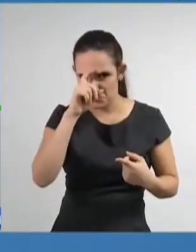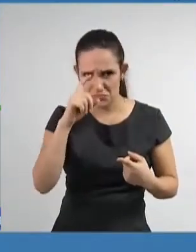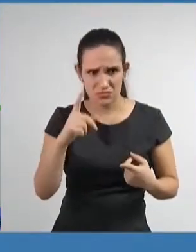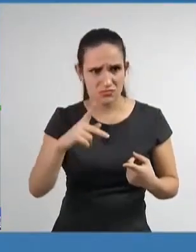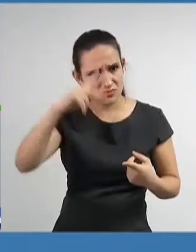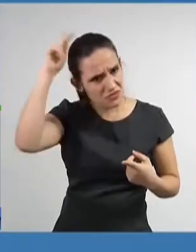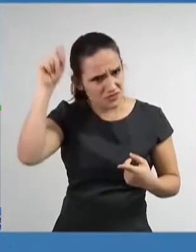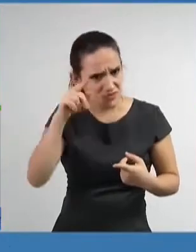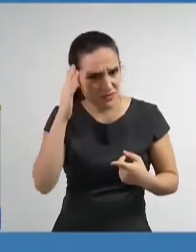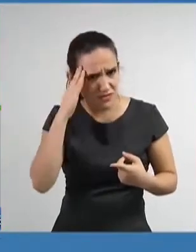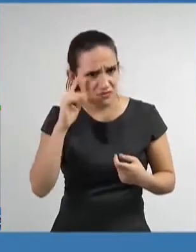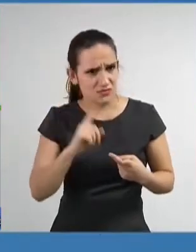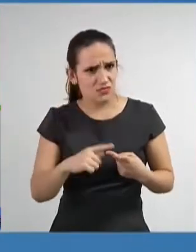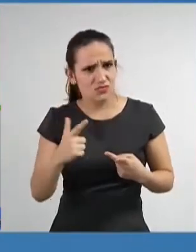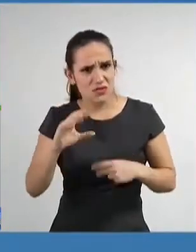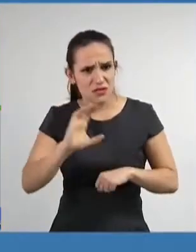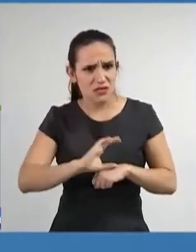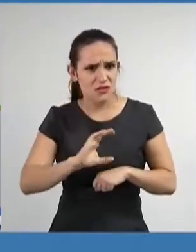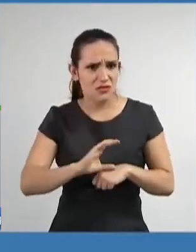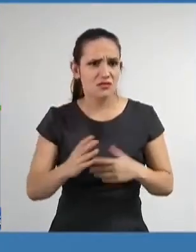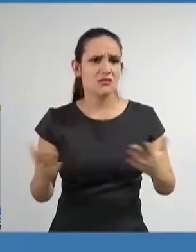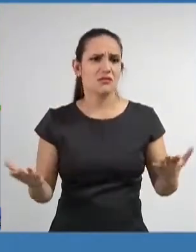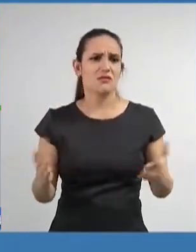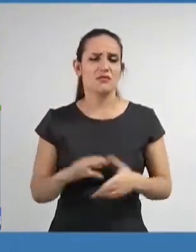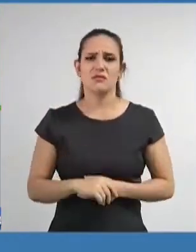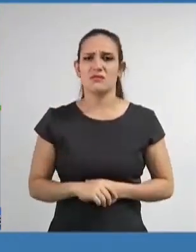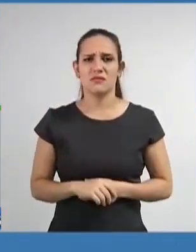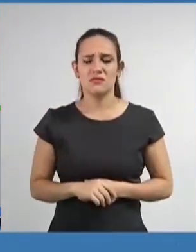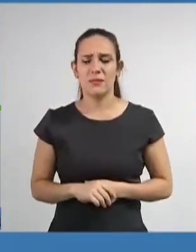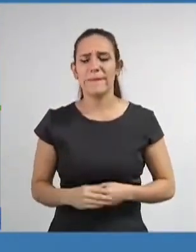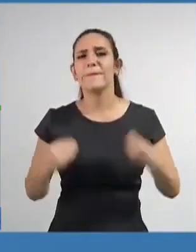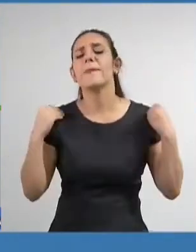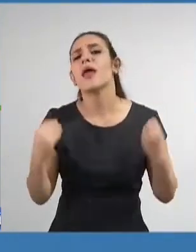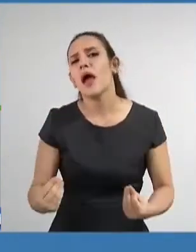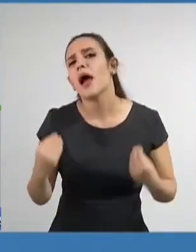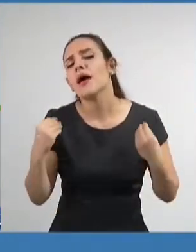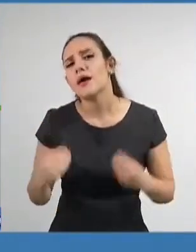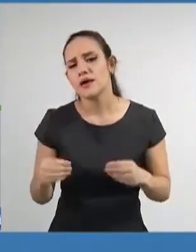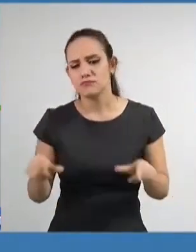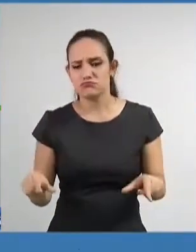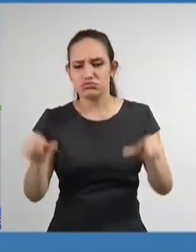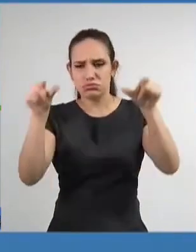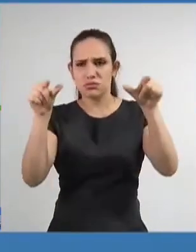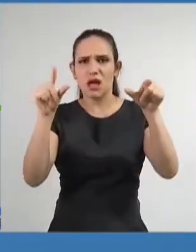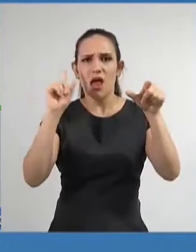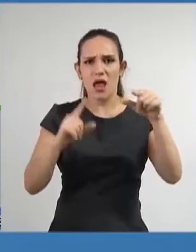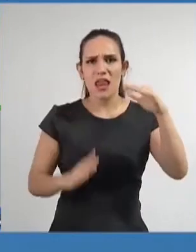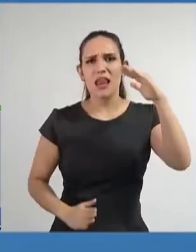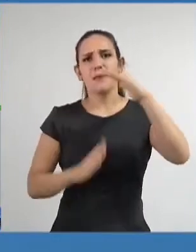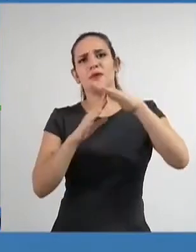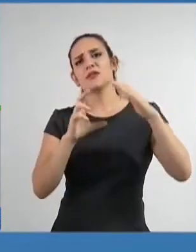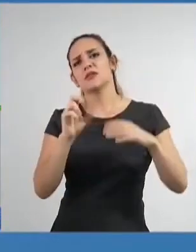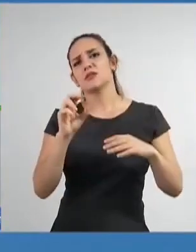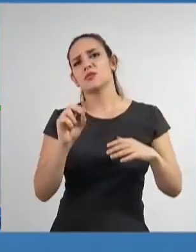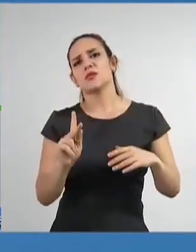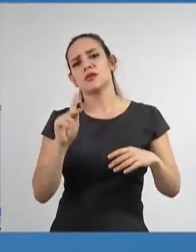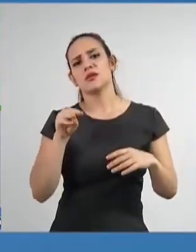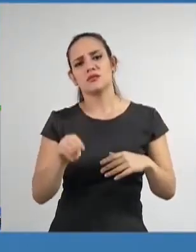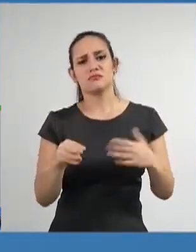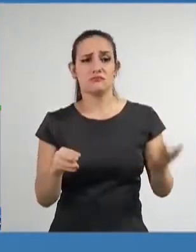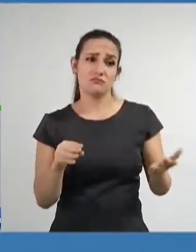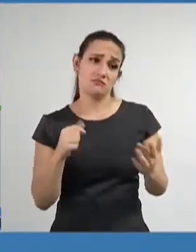Paulo, nós não temos uma creche, qual é o que justifica 50 por hora? Quem sabe o deputado Gerson,